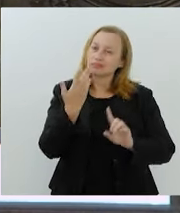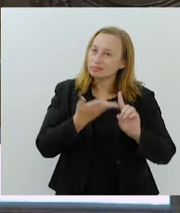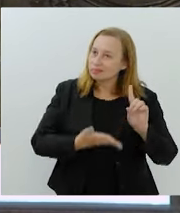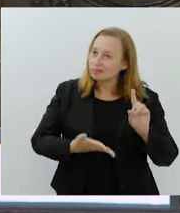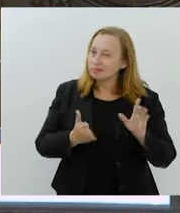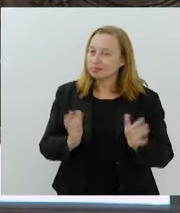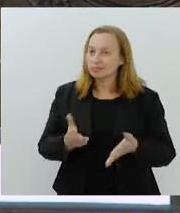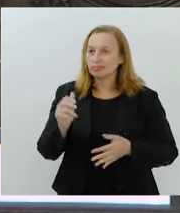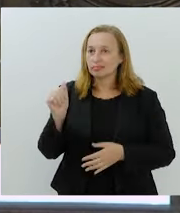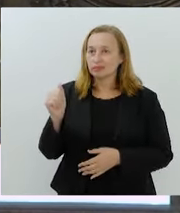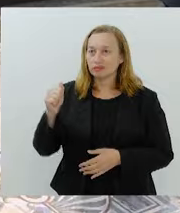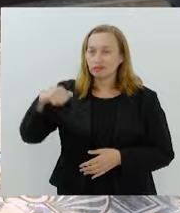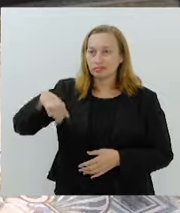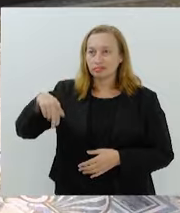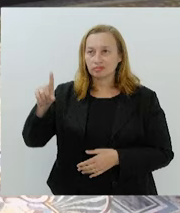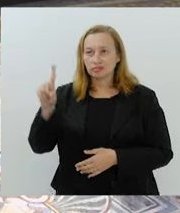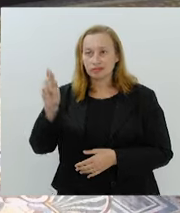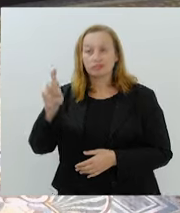André Trigueiro.